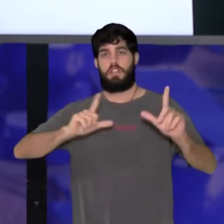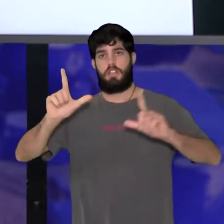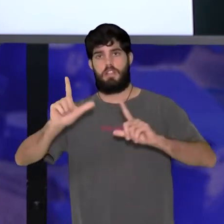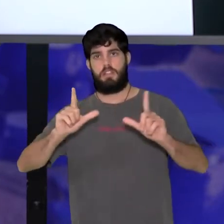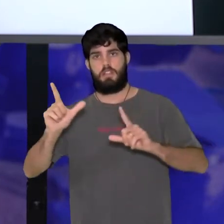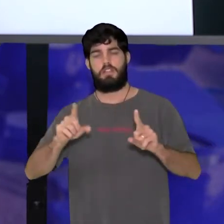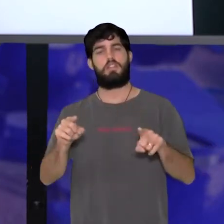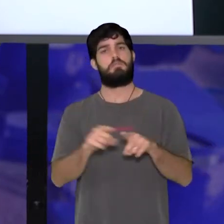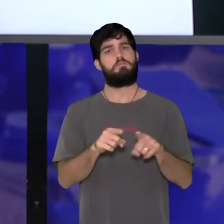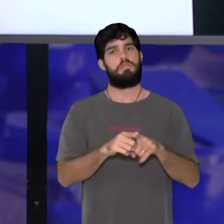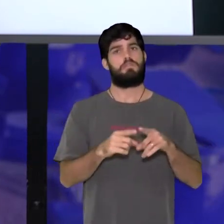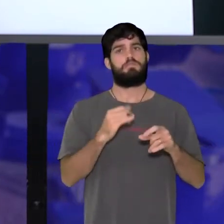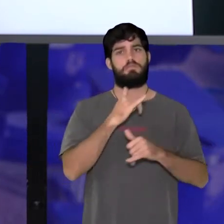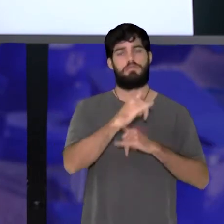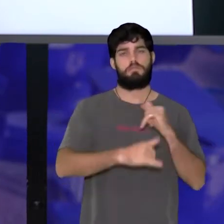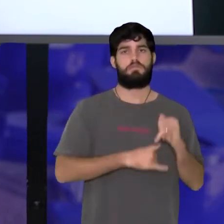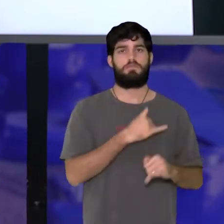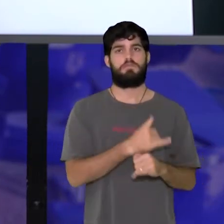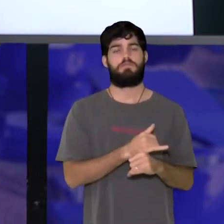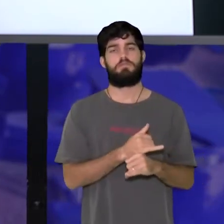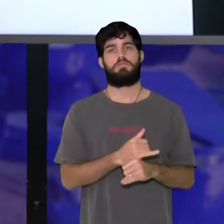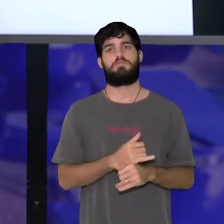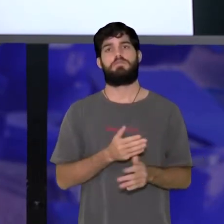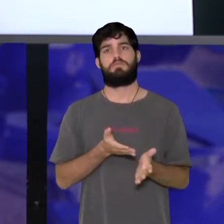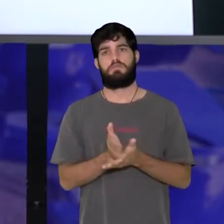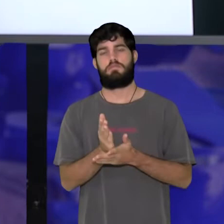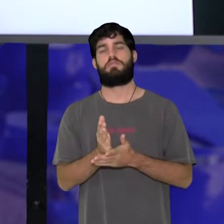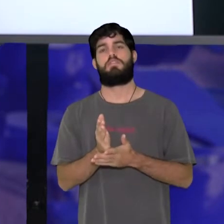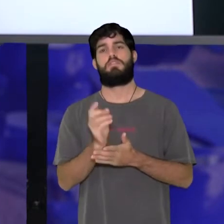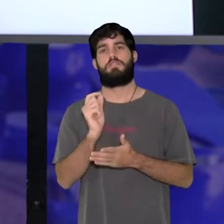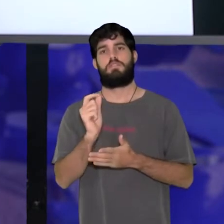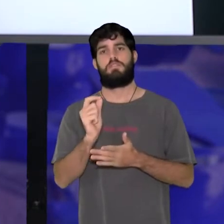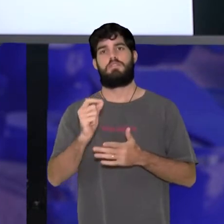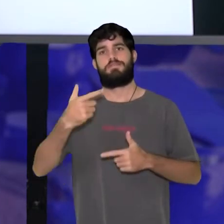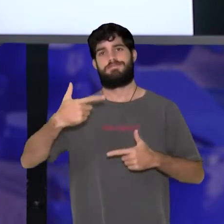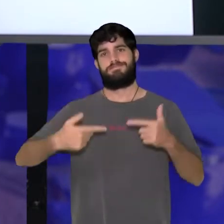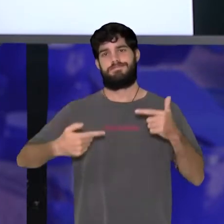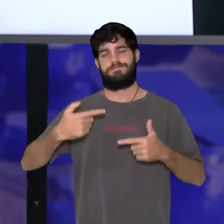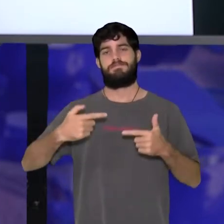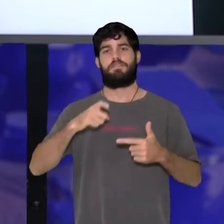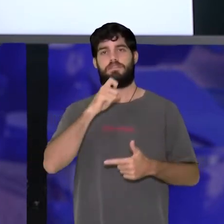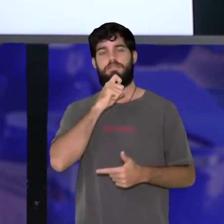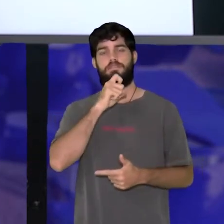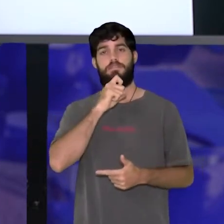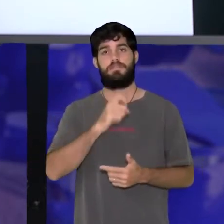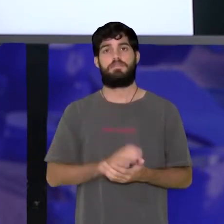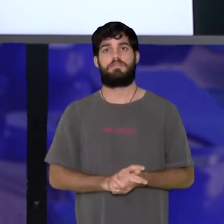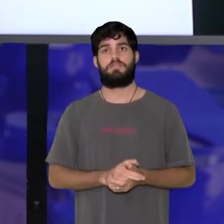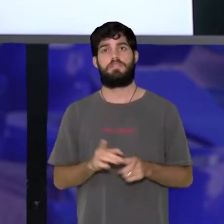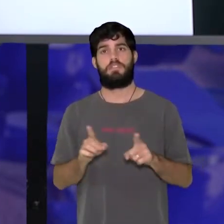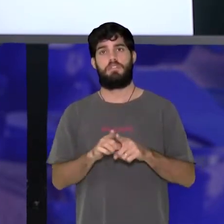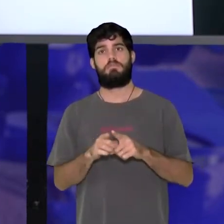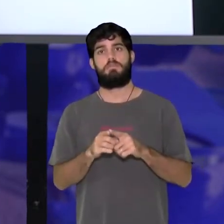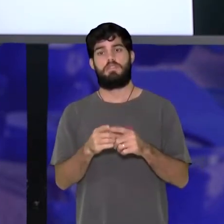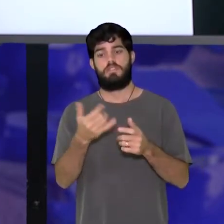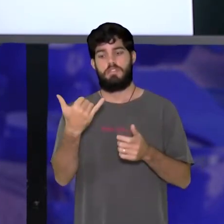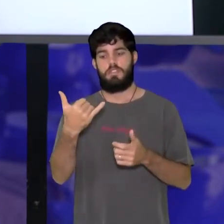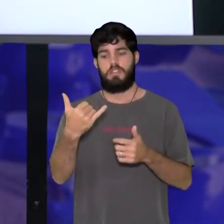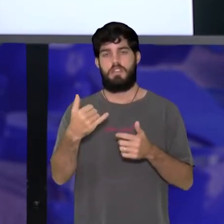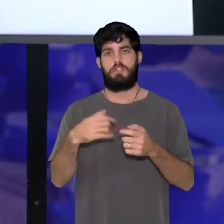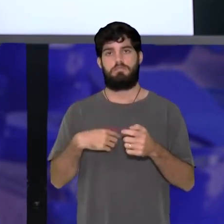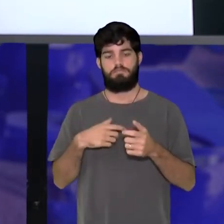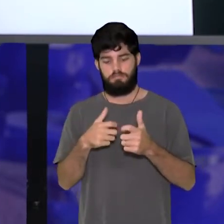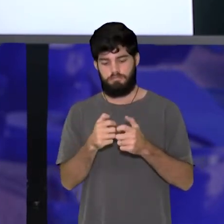televisão quanto a internet são frutos da Guerra Fria. A tecnologia do seu smartphone para assistir